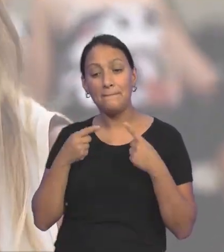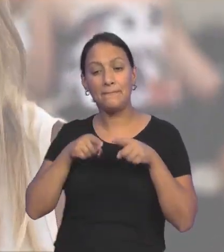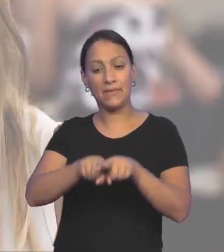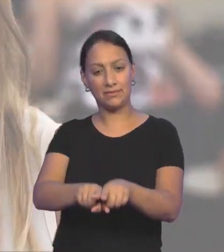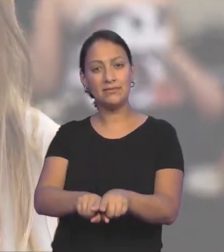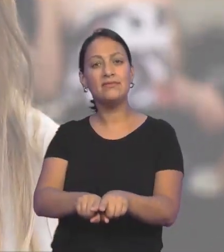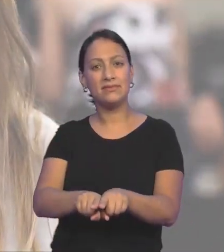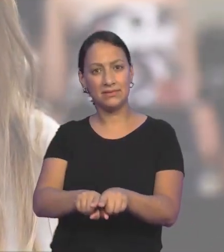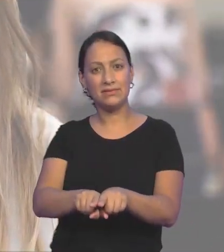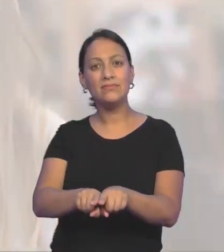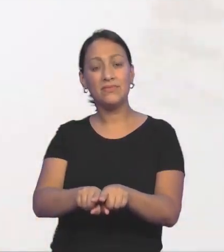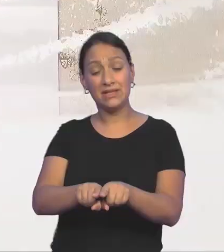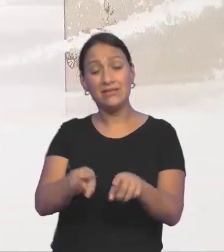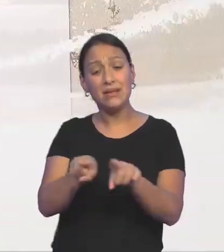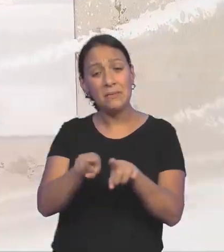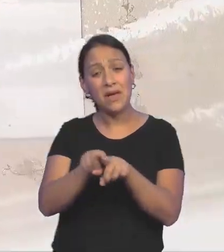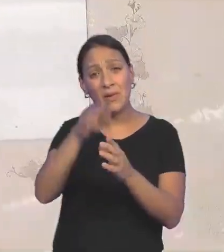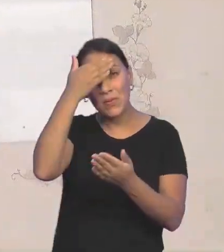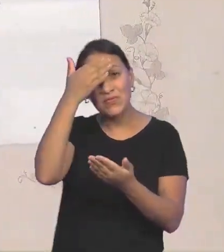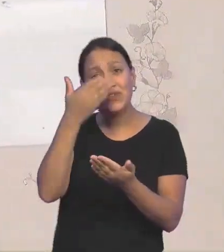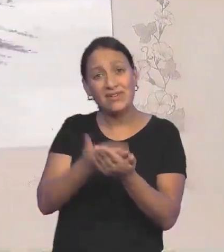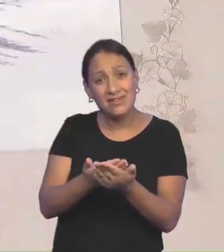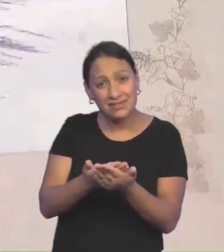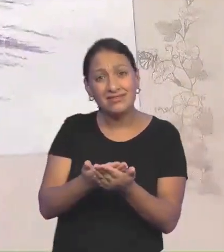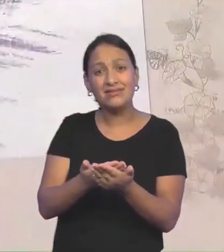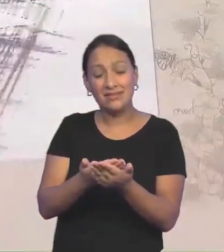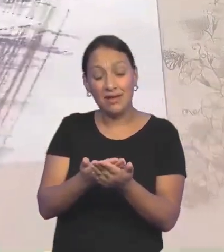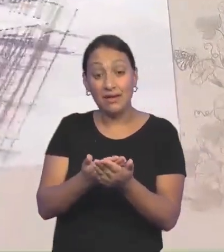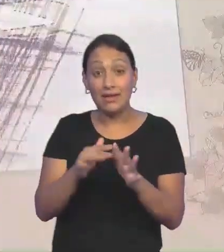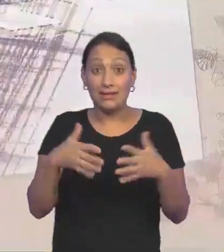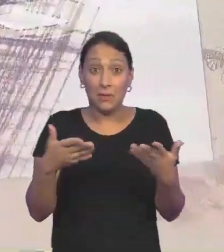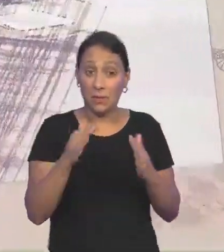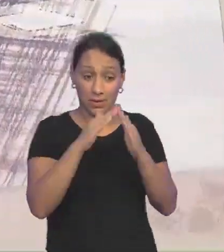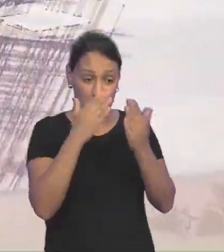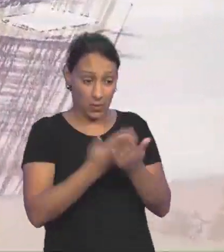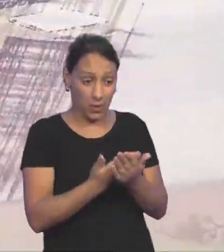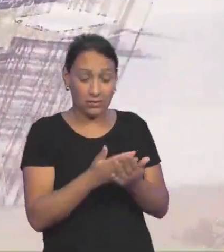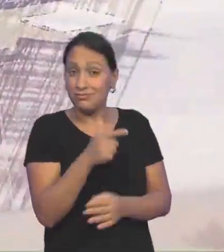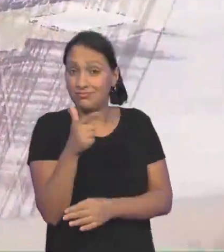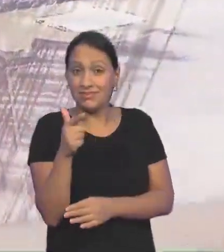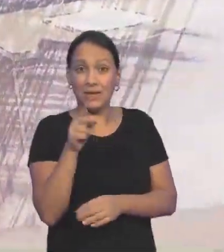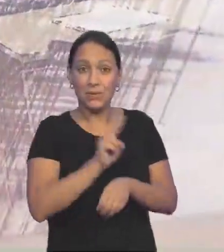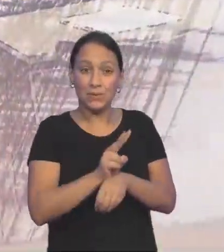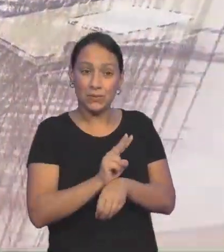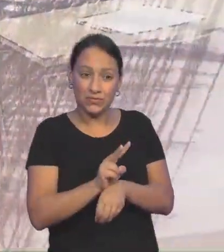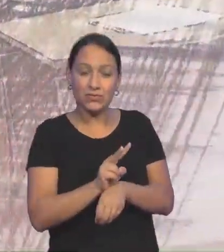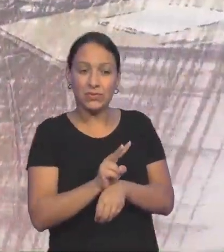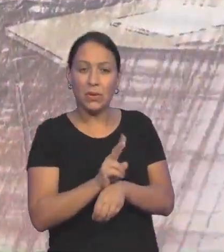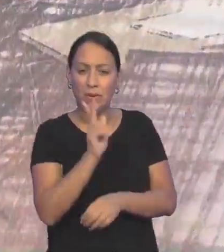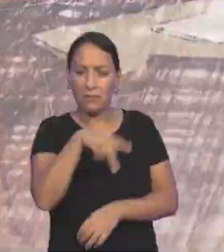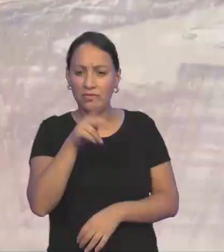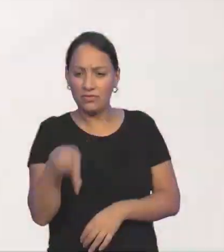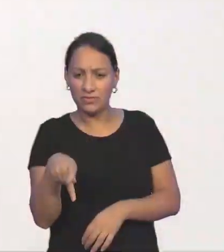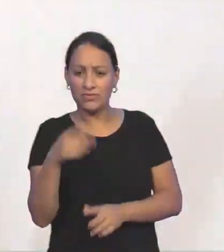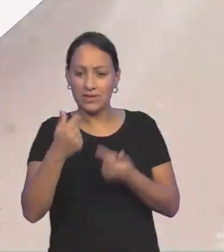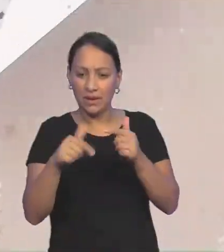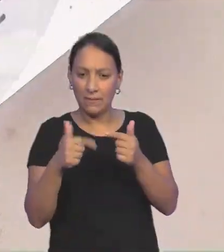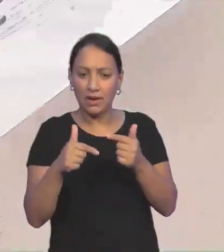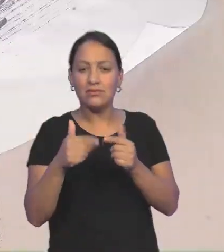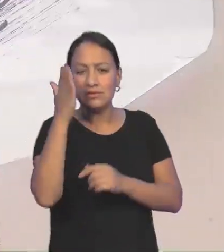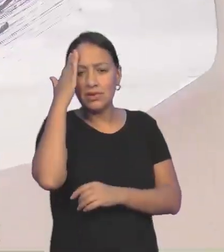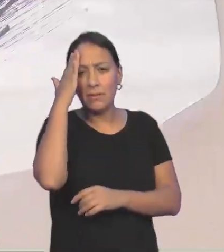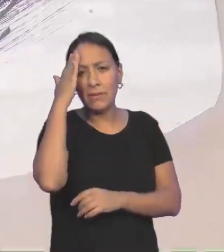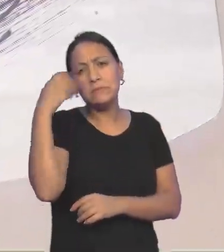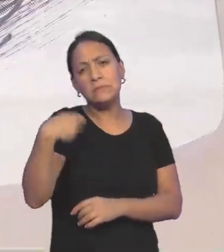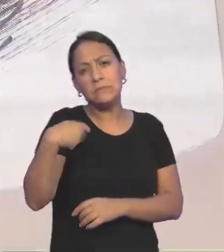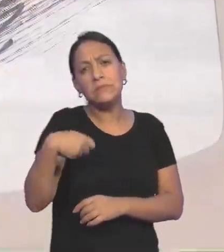na parceria e na confiança. Então, as escolas, elas não têm supervisores. Os professores